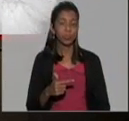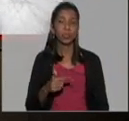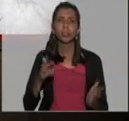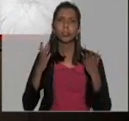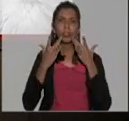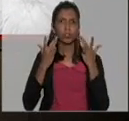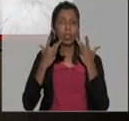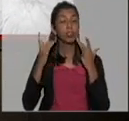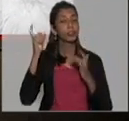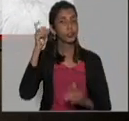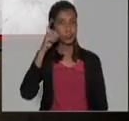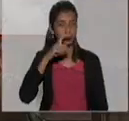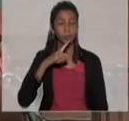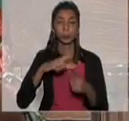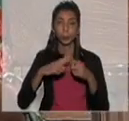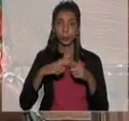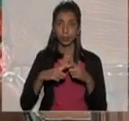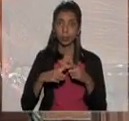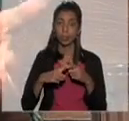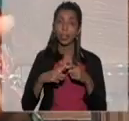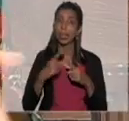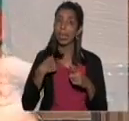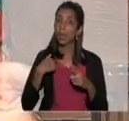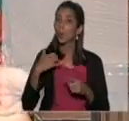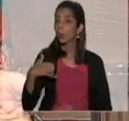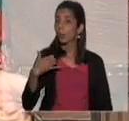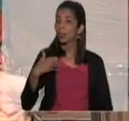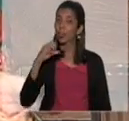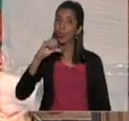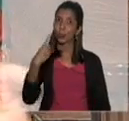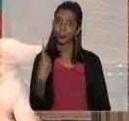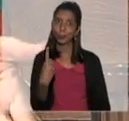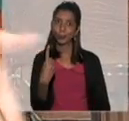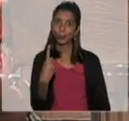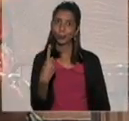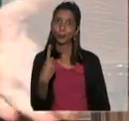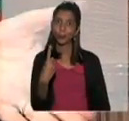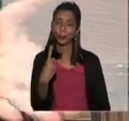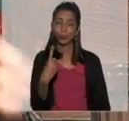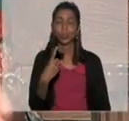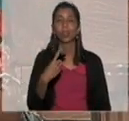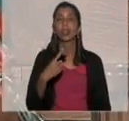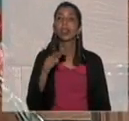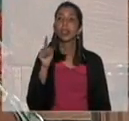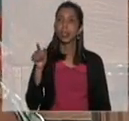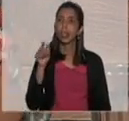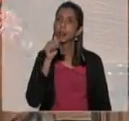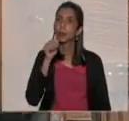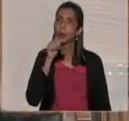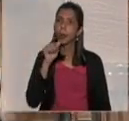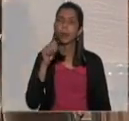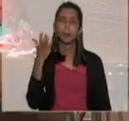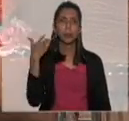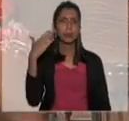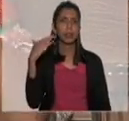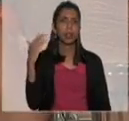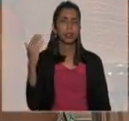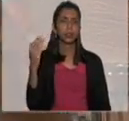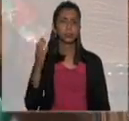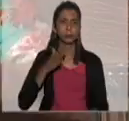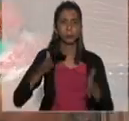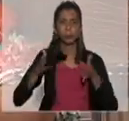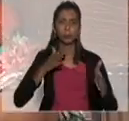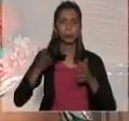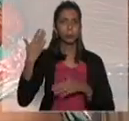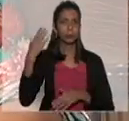e esse espetáculo foi muito difícil primeiro porque eu começo com 91 anos de idade que é um ano antes da Marlene driz que foi uma diva de